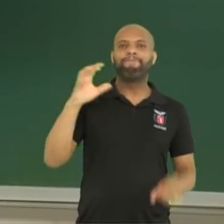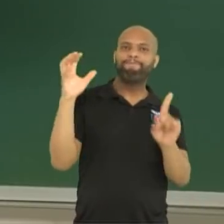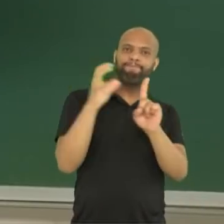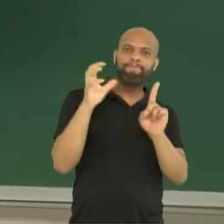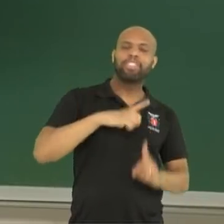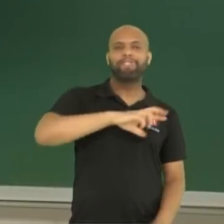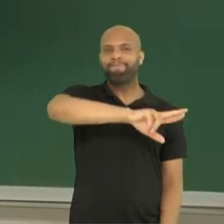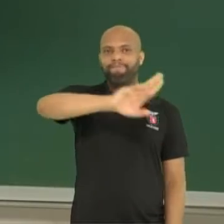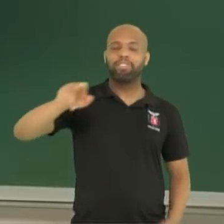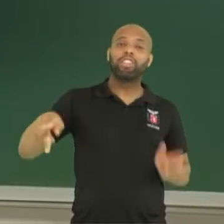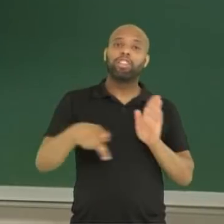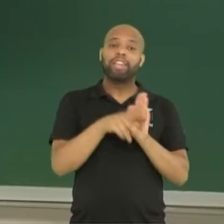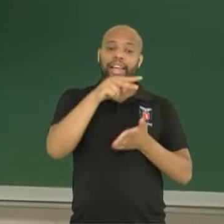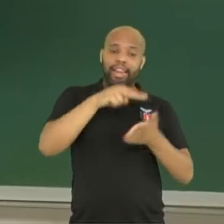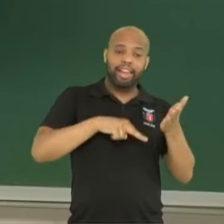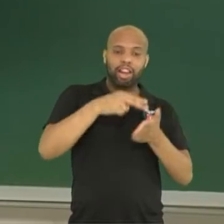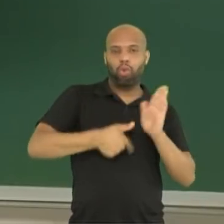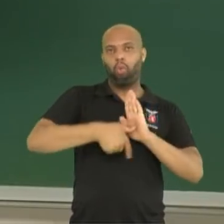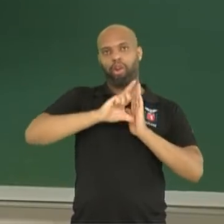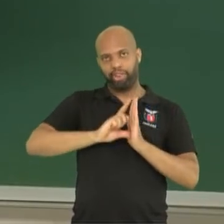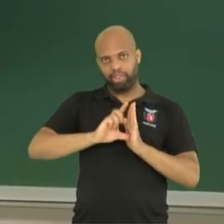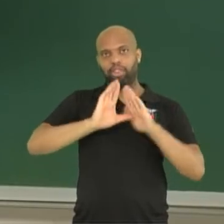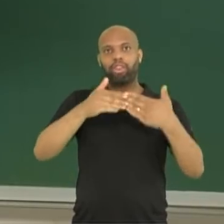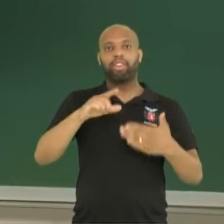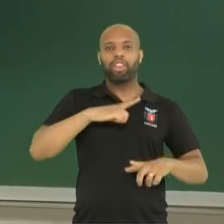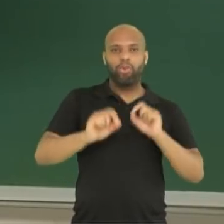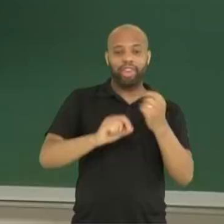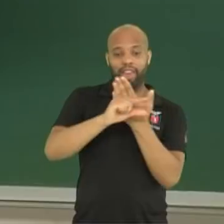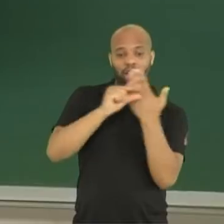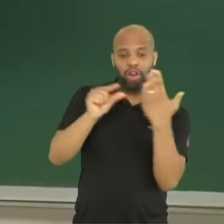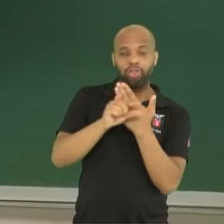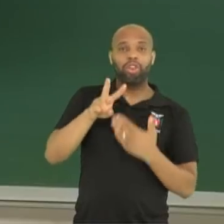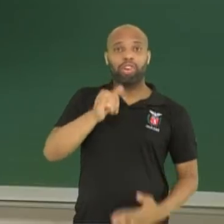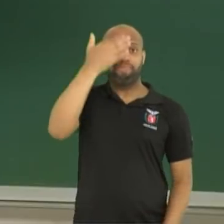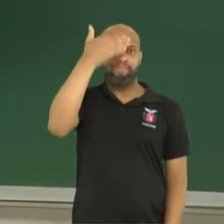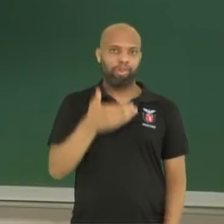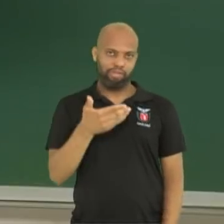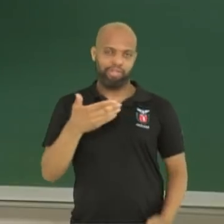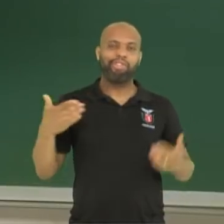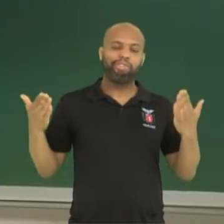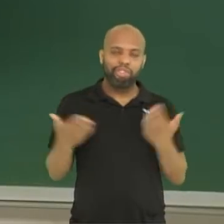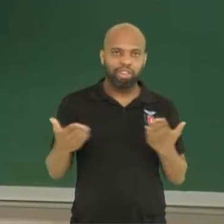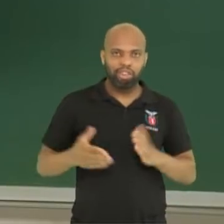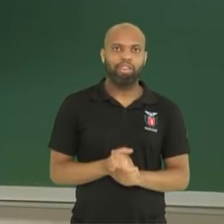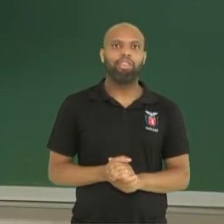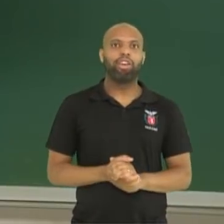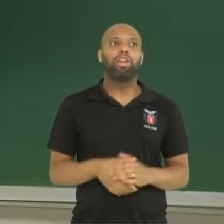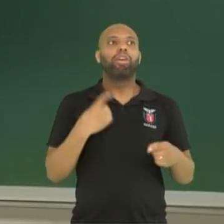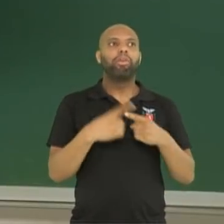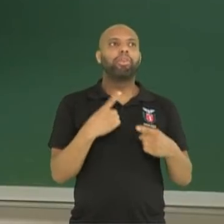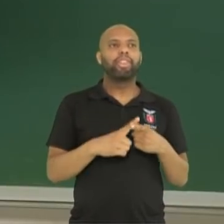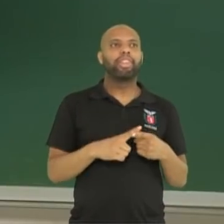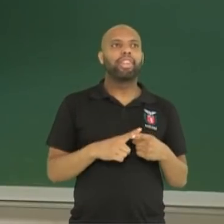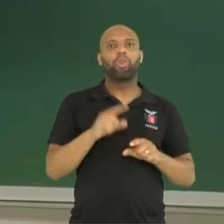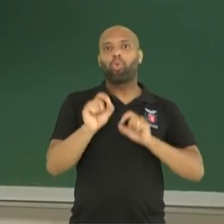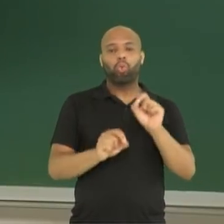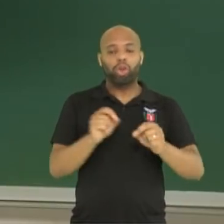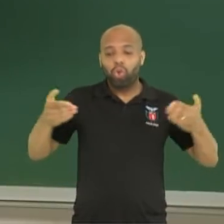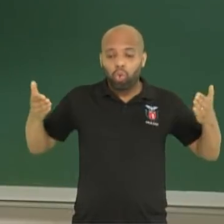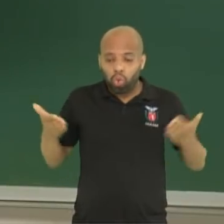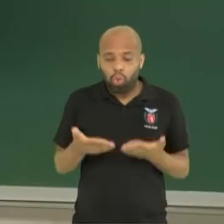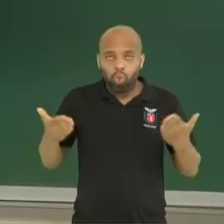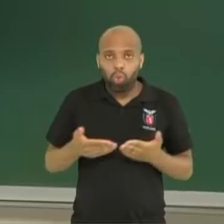influências vêm de leituras anteriores, né? Então o nosso Ziraldo ele só vem comprovar isso, que ele só é o que é